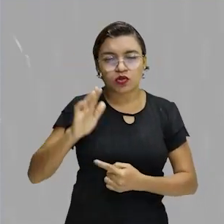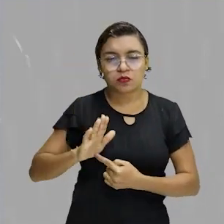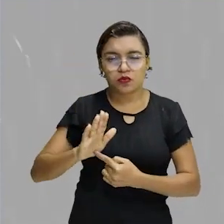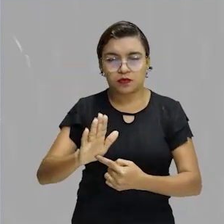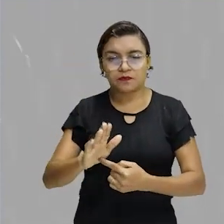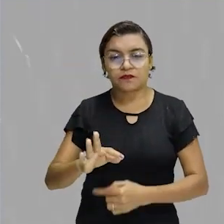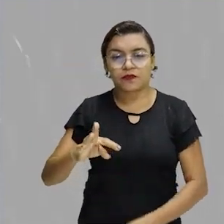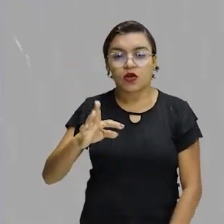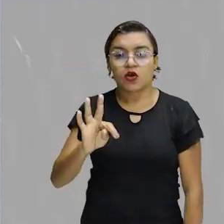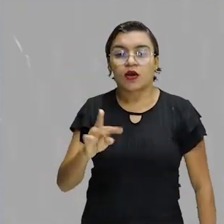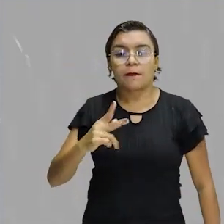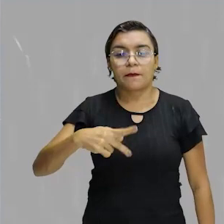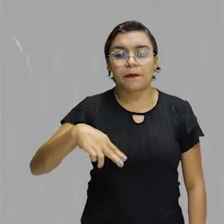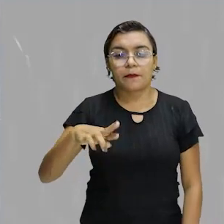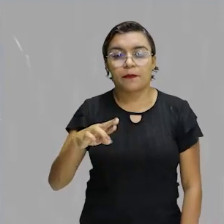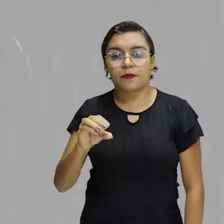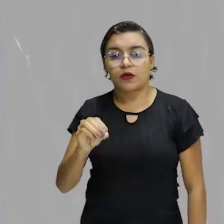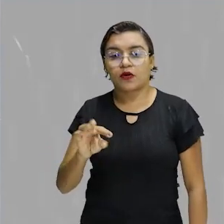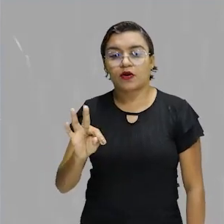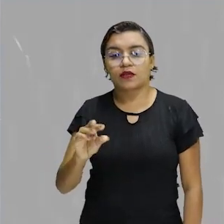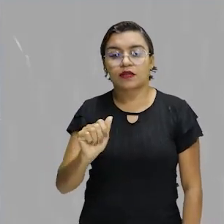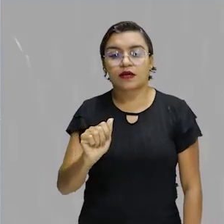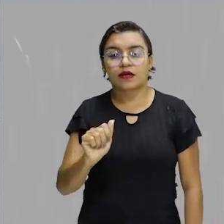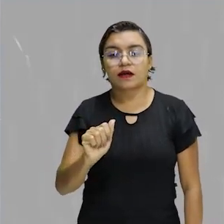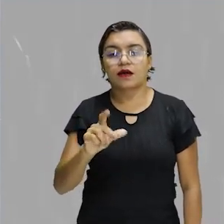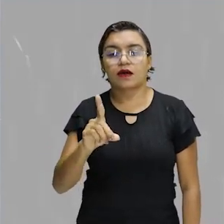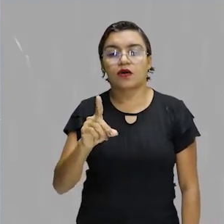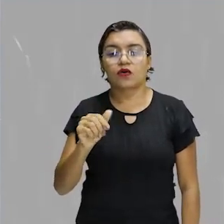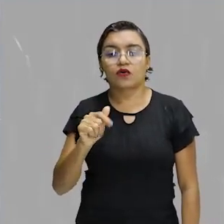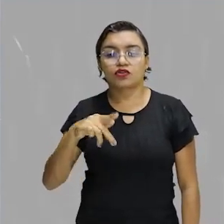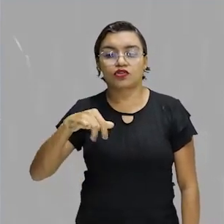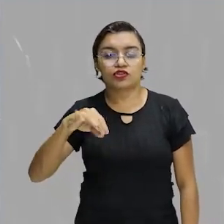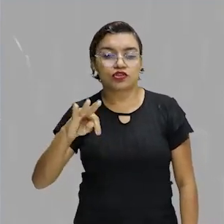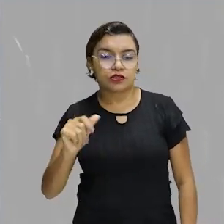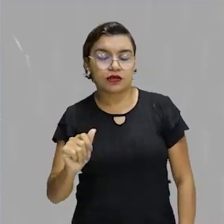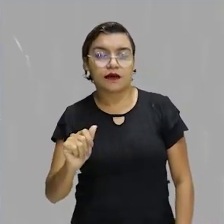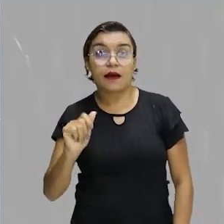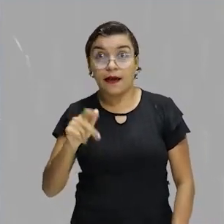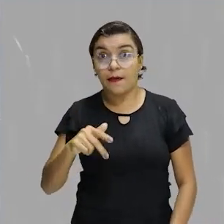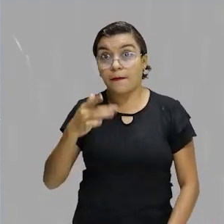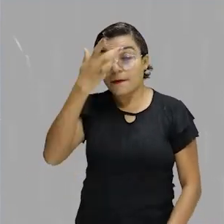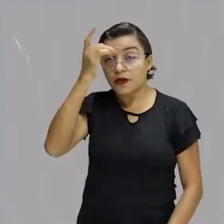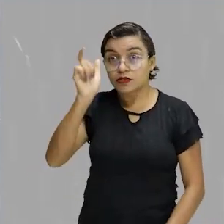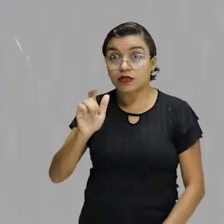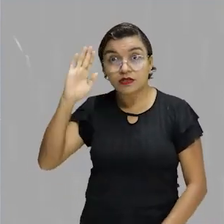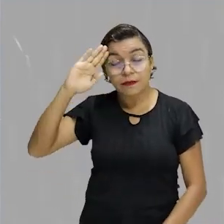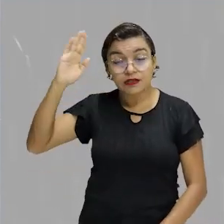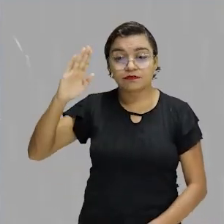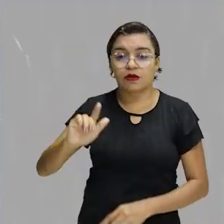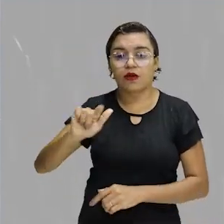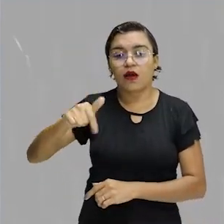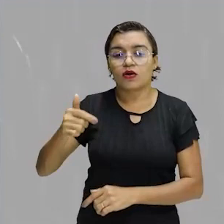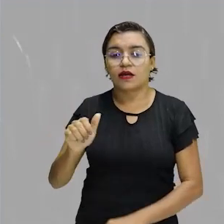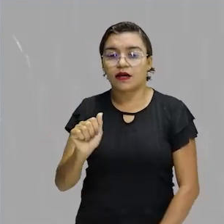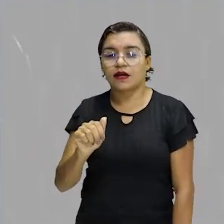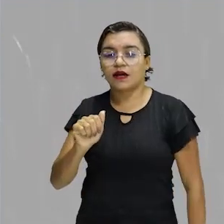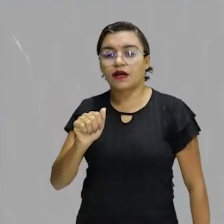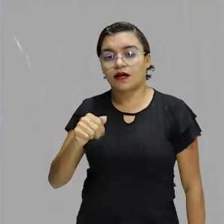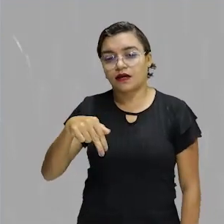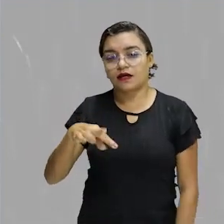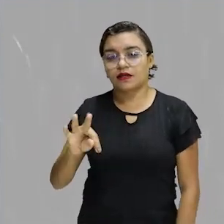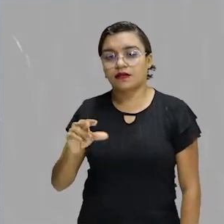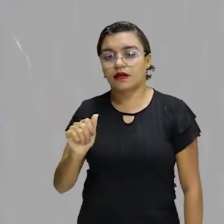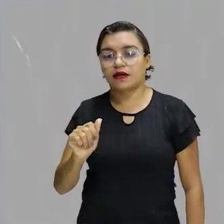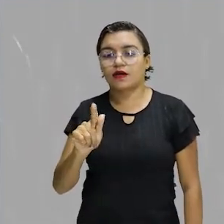é o personagem que lidera a história, como se fosse o personagem principal, e o antagonista é a pessoa que de alguma forma